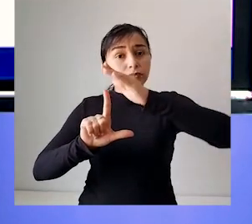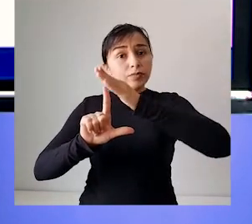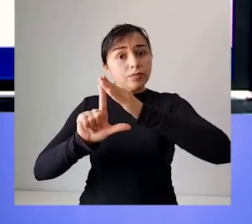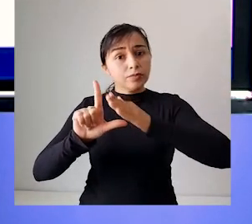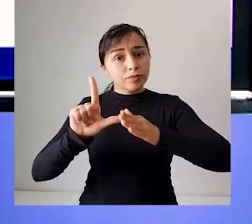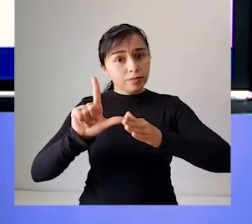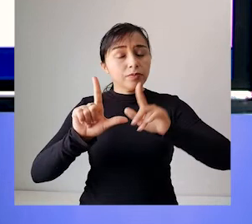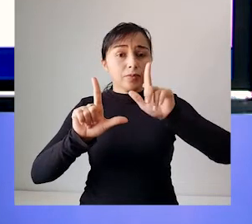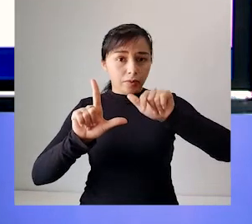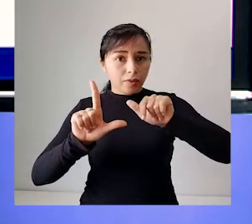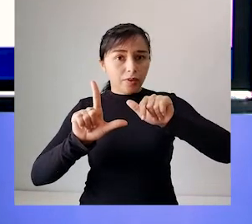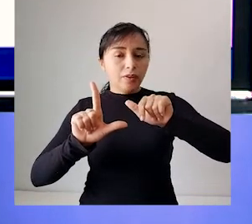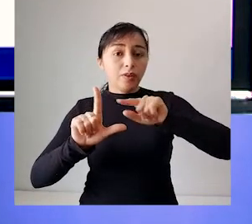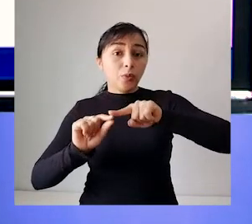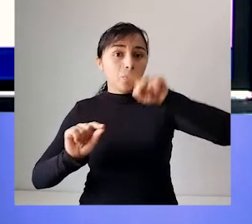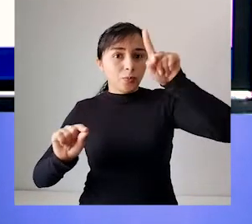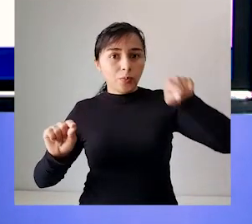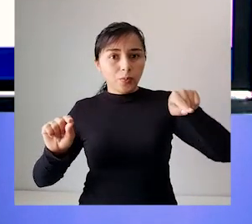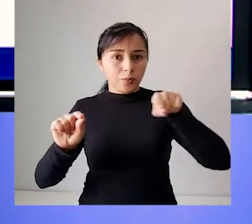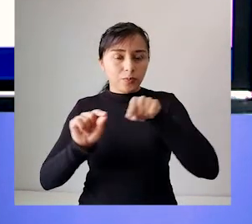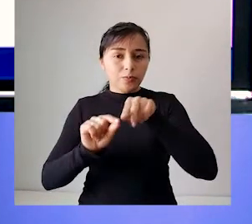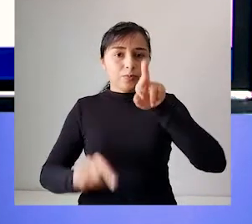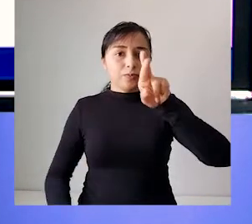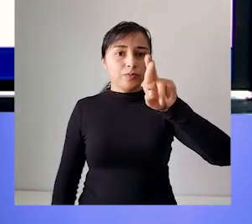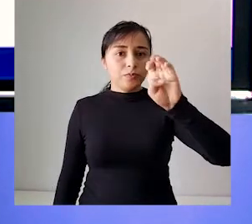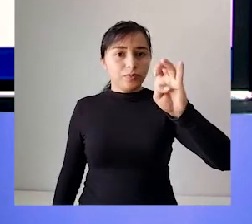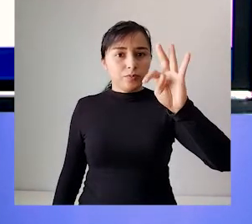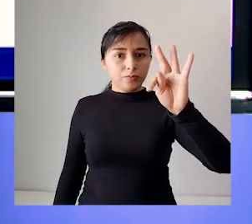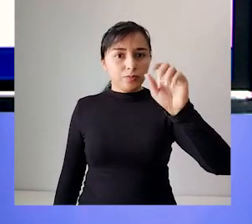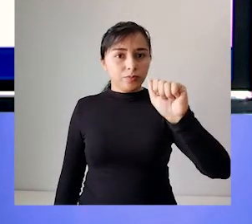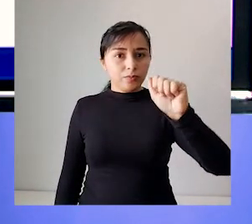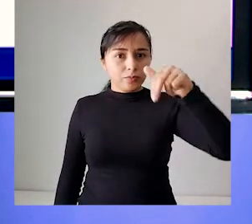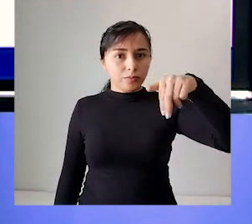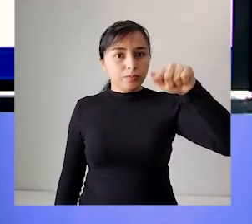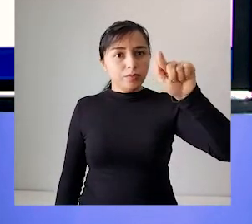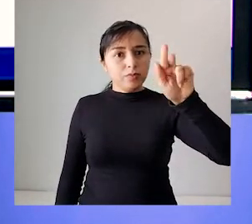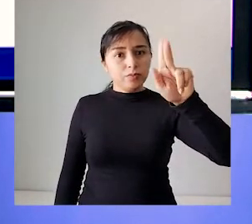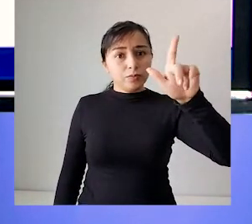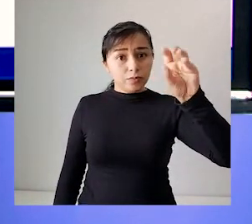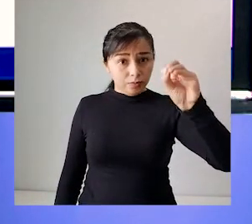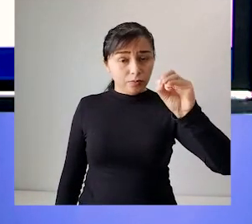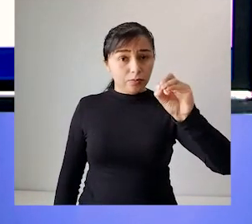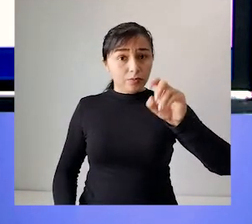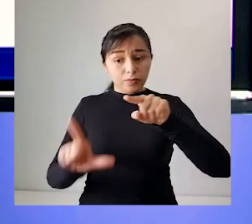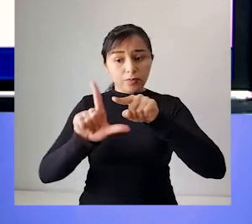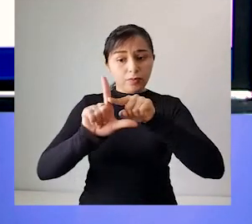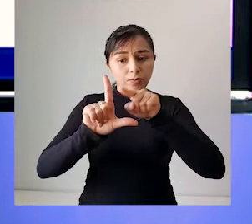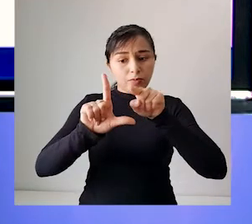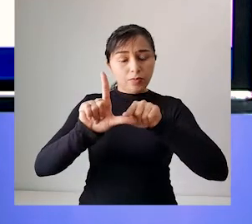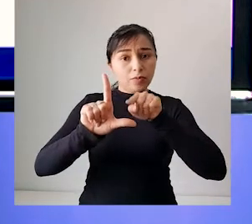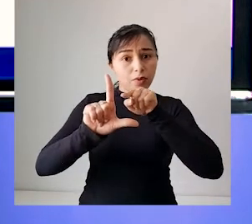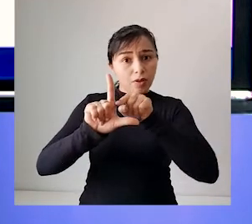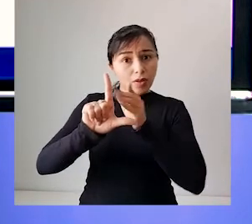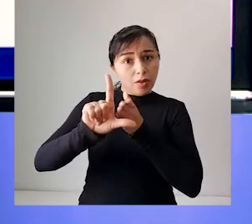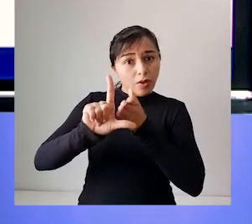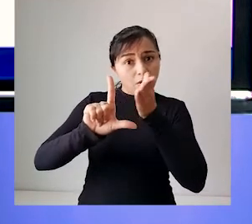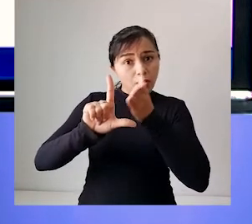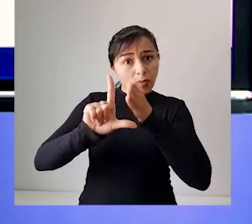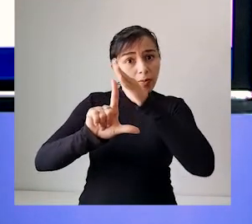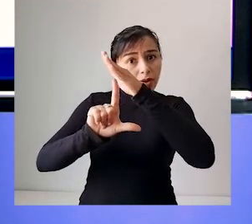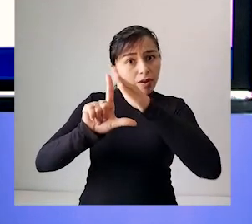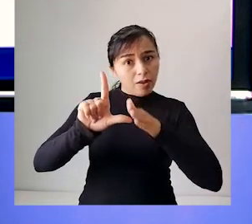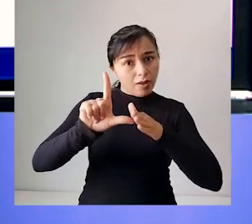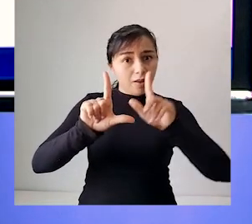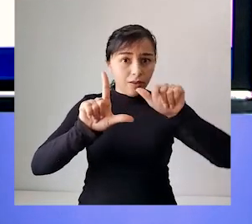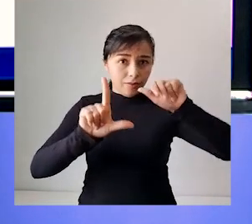um triângulo retângulo. E a gente já sabe que é a hipotenusa, ó, está oposta ao ângulo reto, então justamente